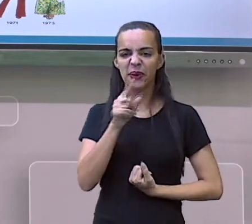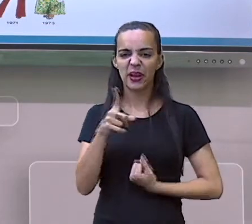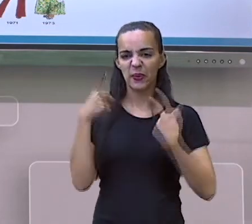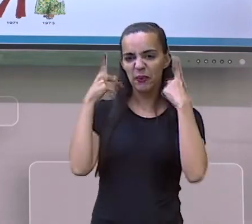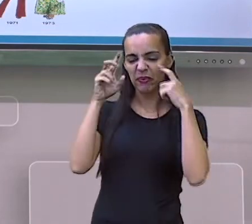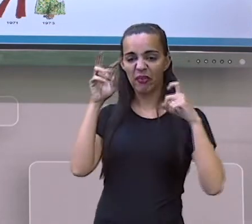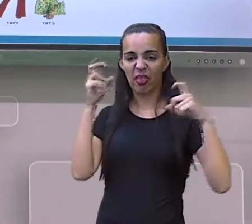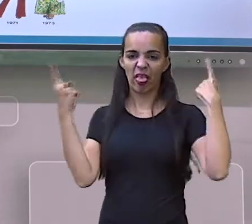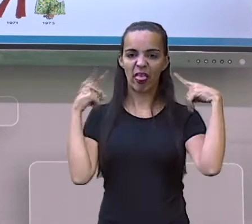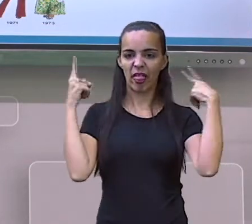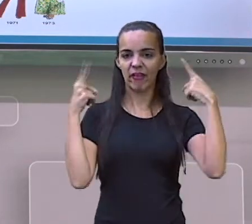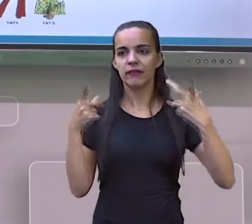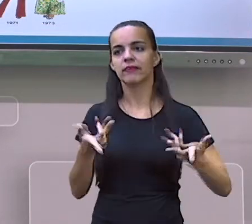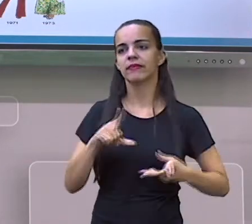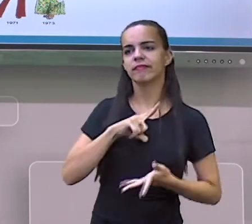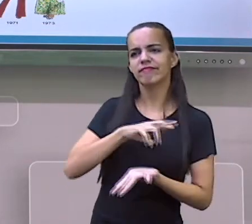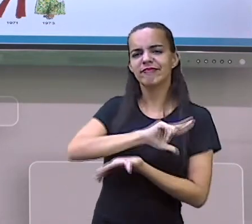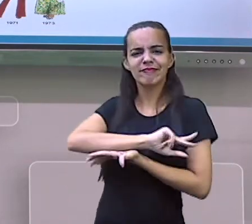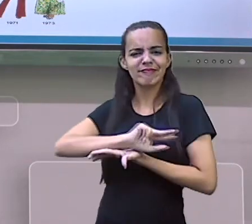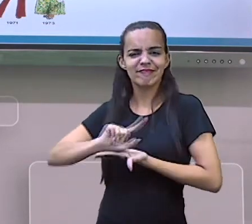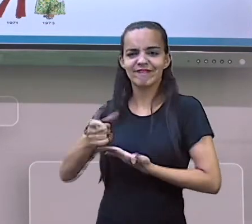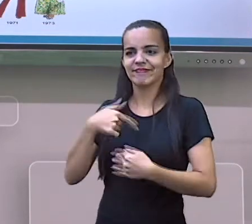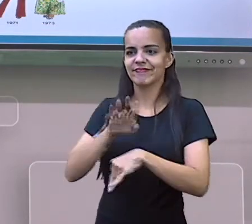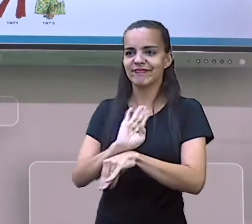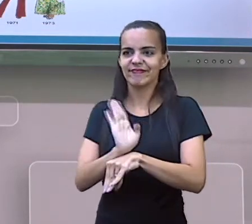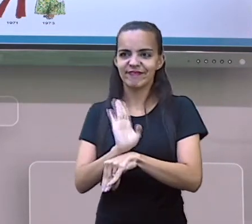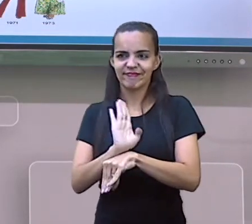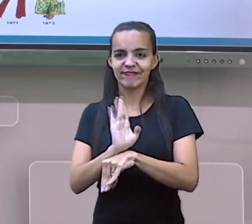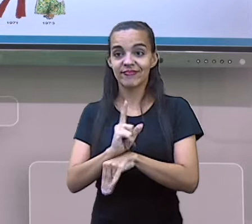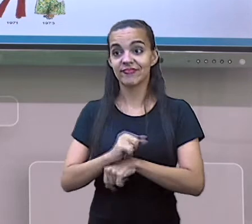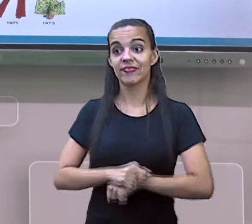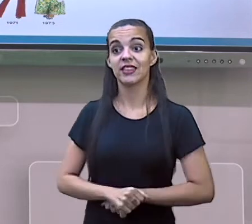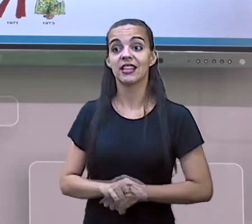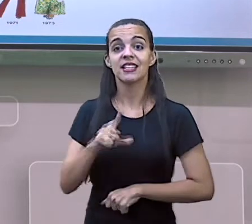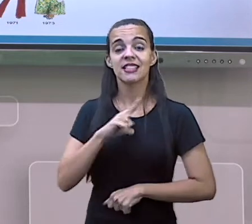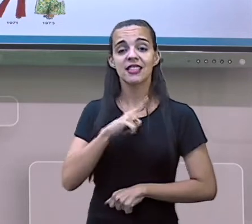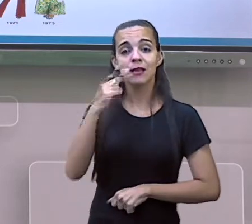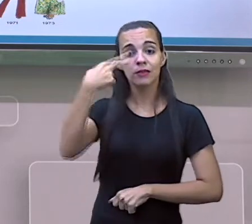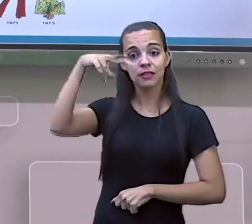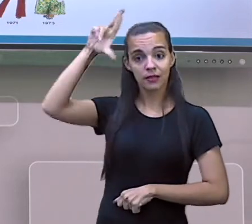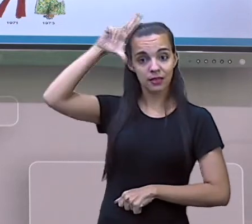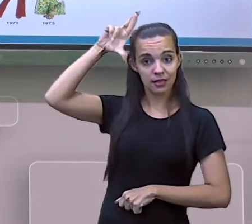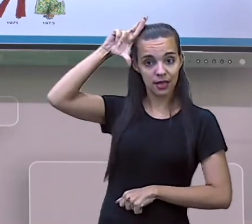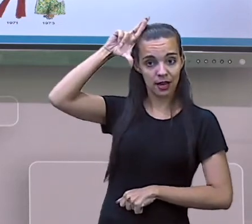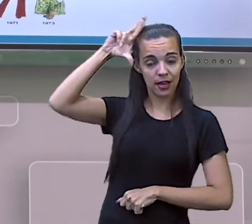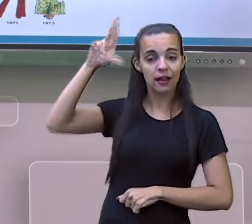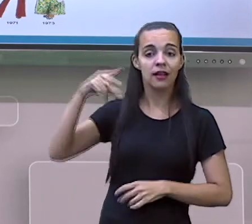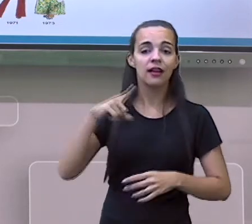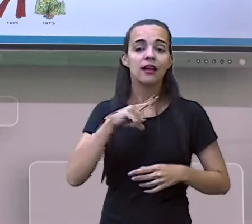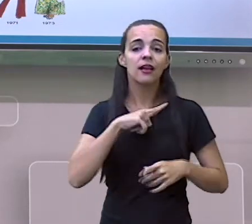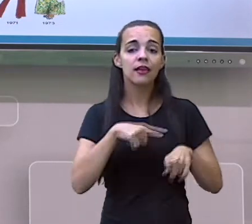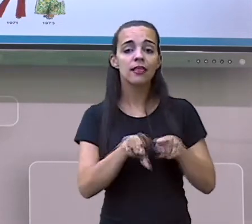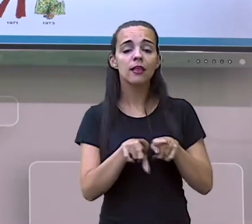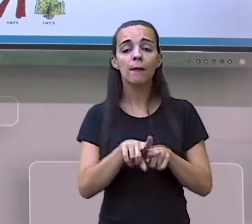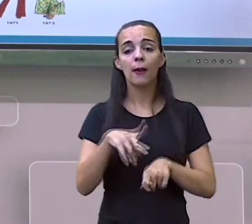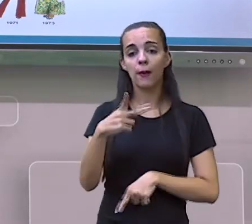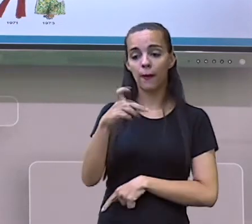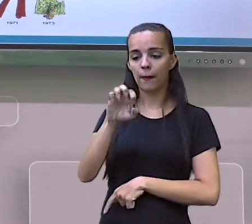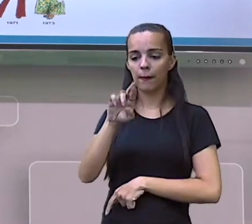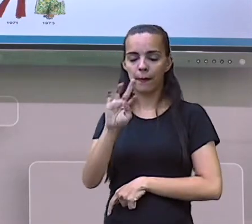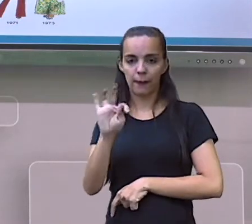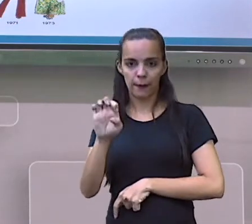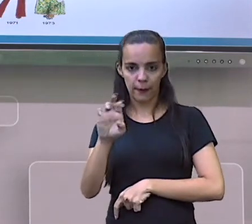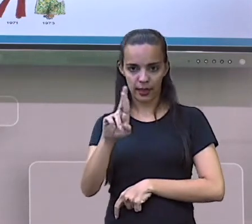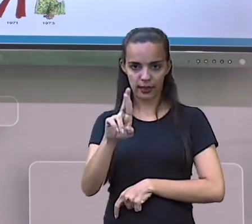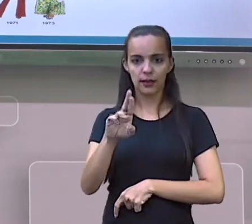James Dean. Os filmes mais populares são Cinderela e Peter Pan. Parece